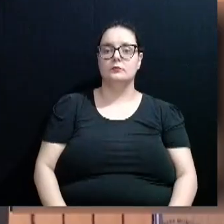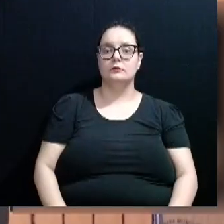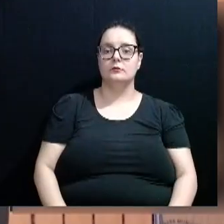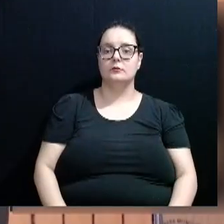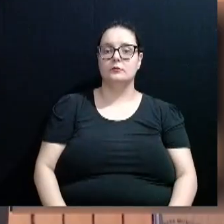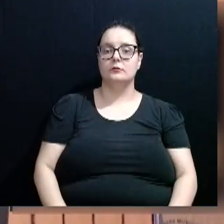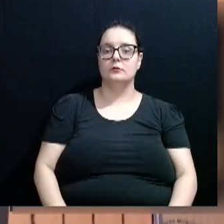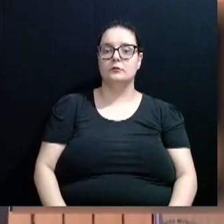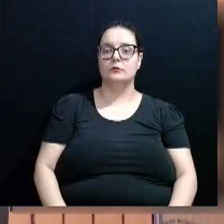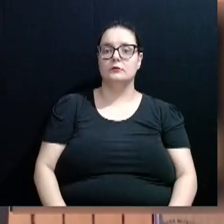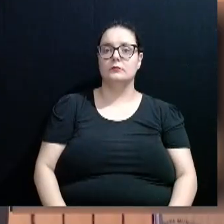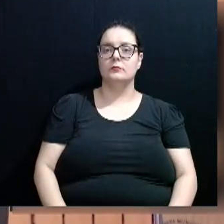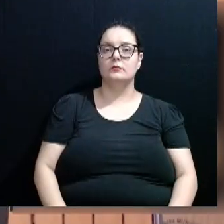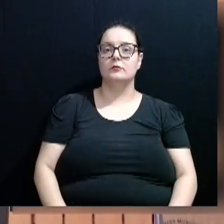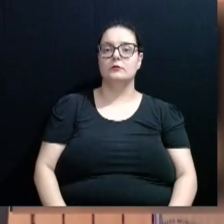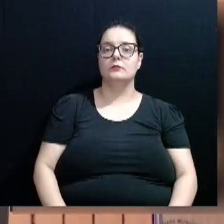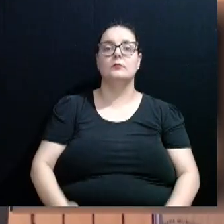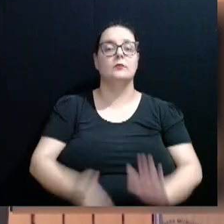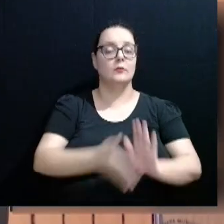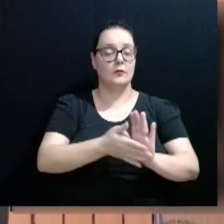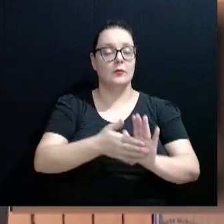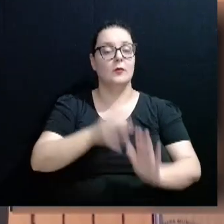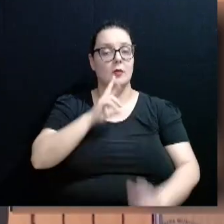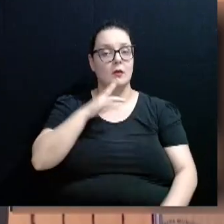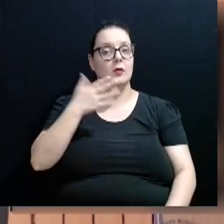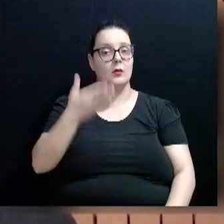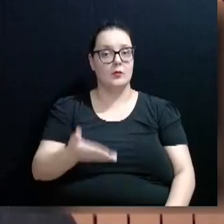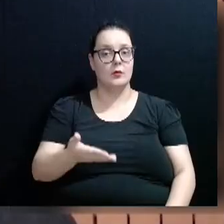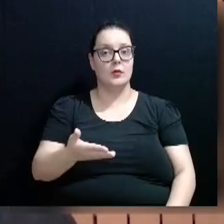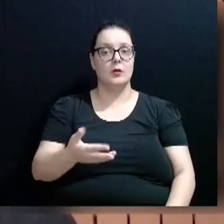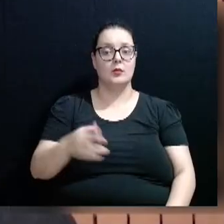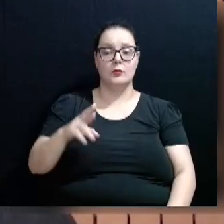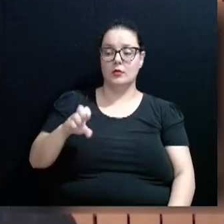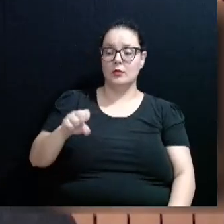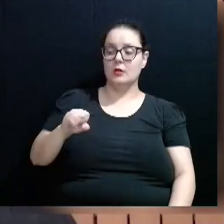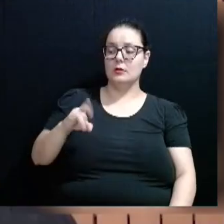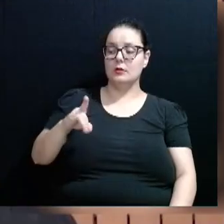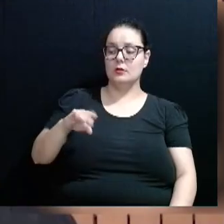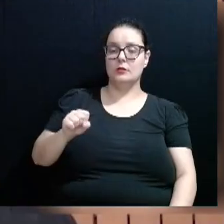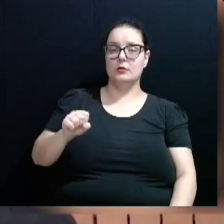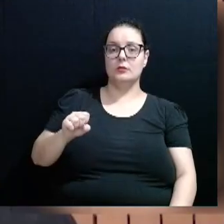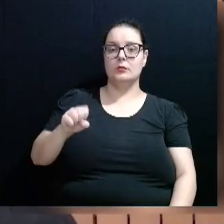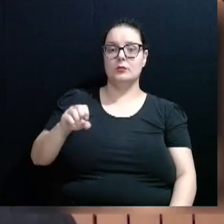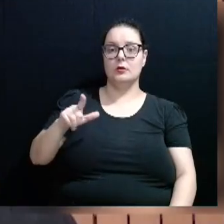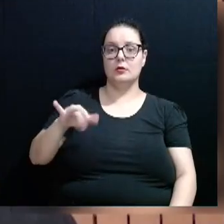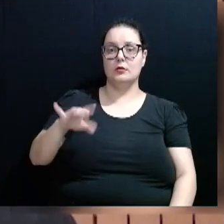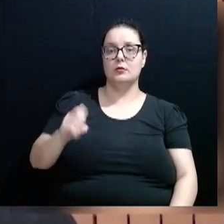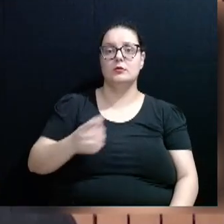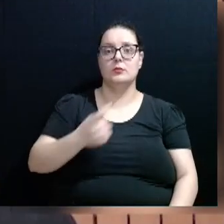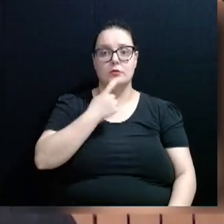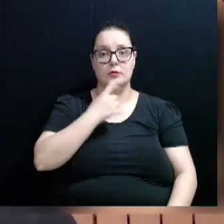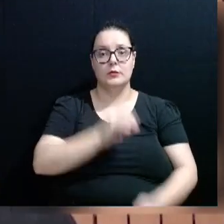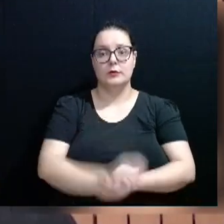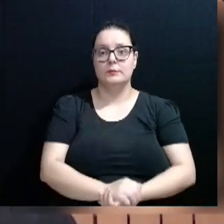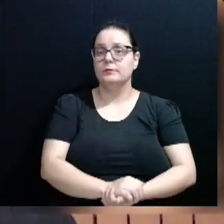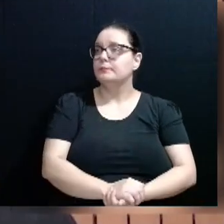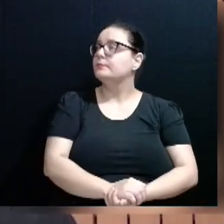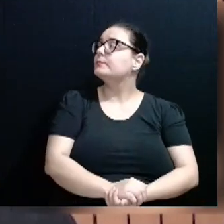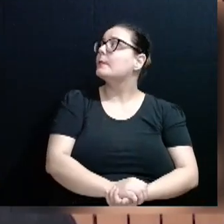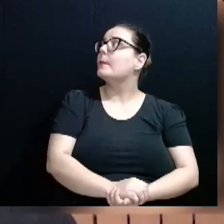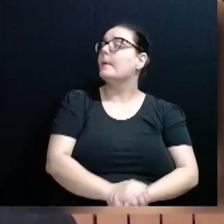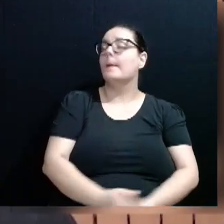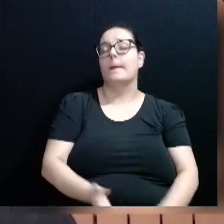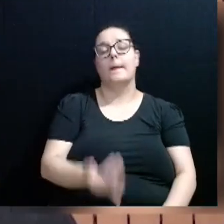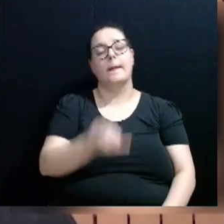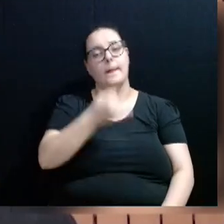propondo soluções para essa questão de resíduos sólidos na cidade de Campinas. Infelizmente, nós sabemos que a cidade de Campinas ainda não